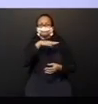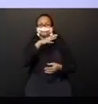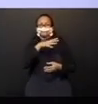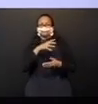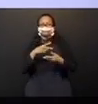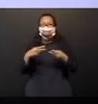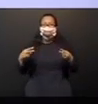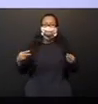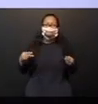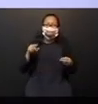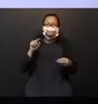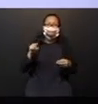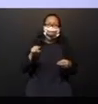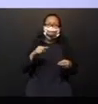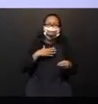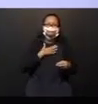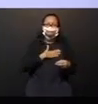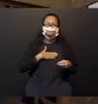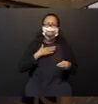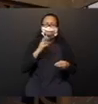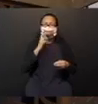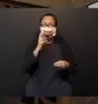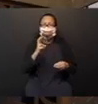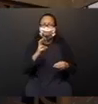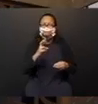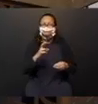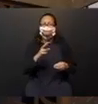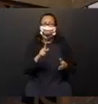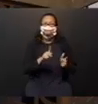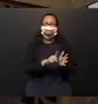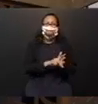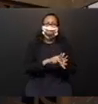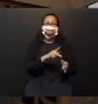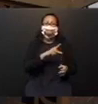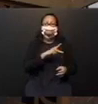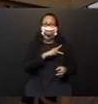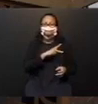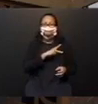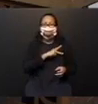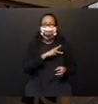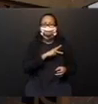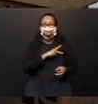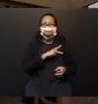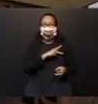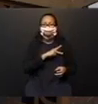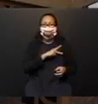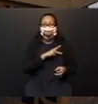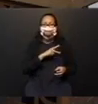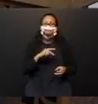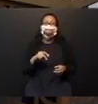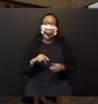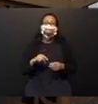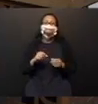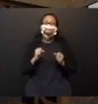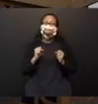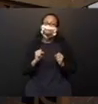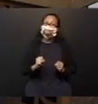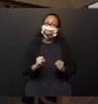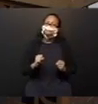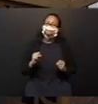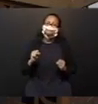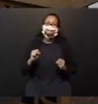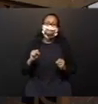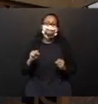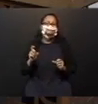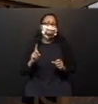Novamente, uma resposta pessoal, percebe? O seu animal escolhido pode não ser igual do seu colega, como não pode ser igual, por